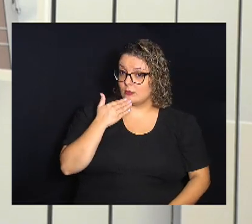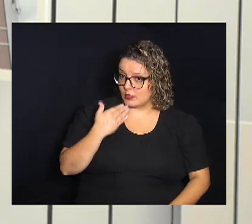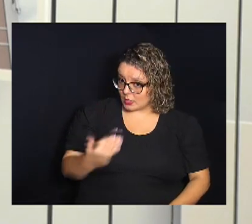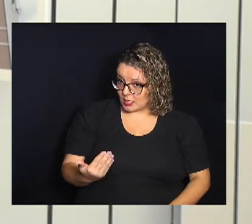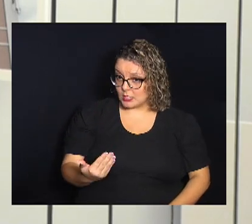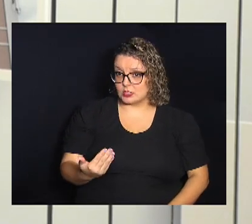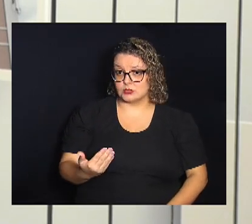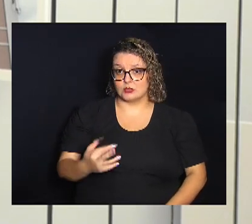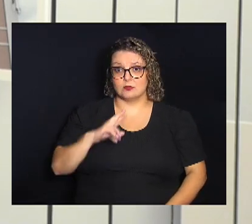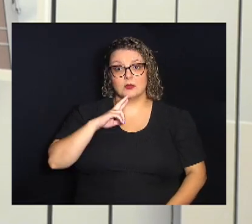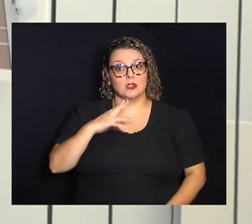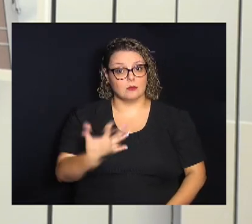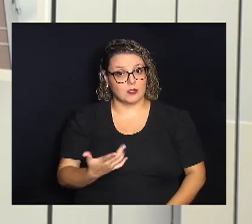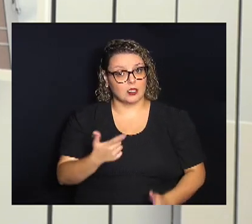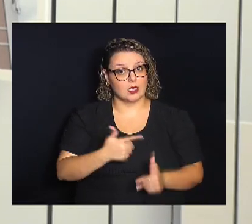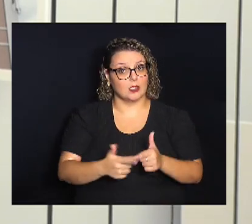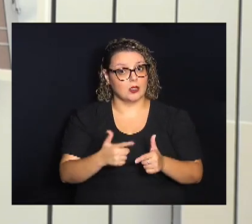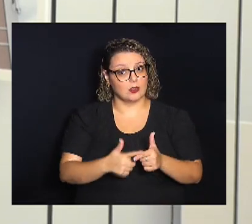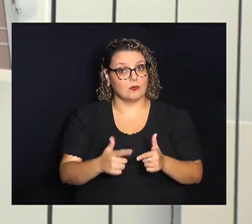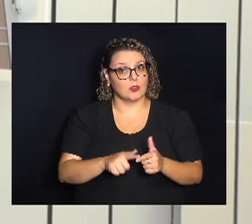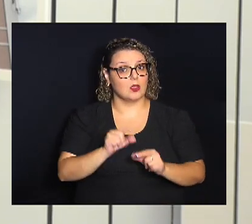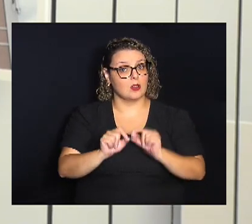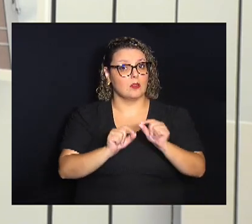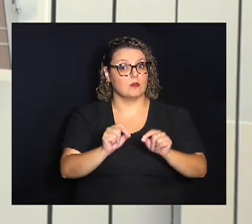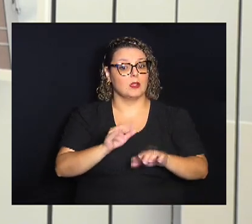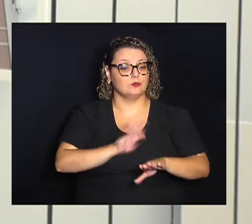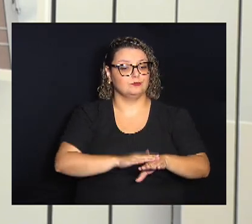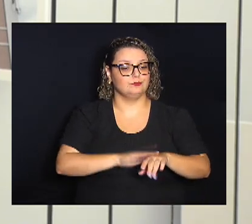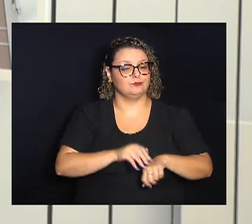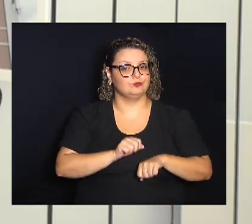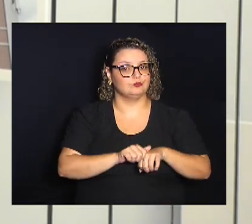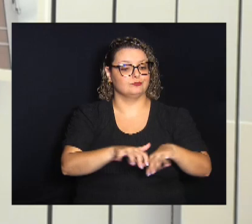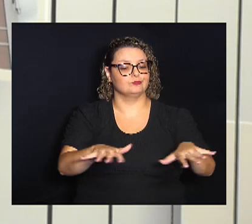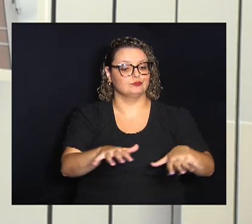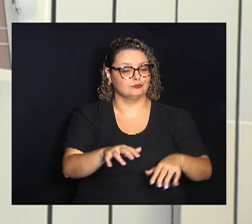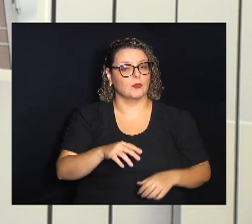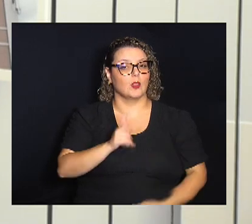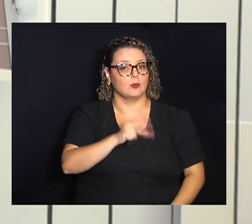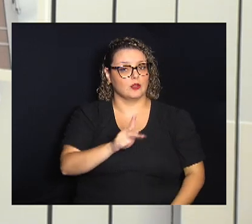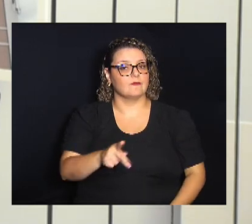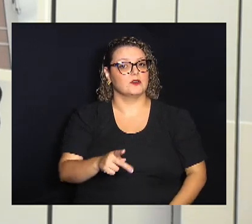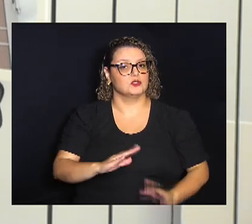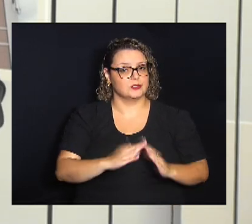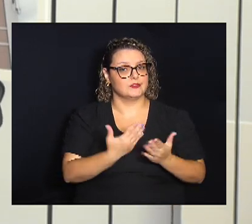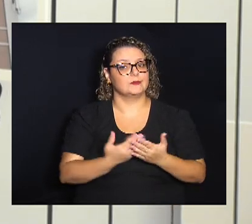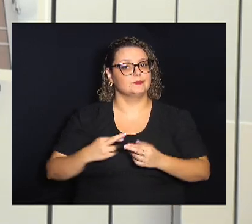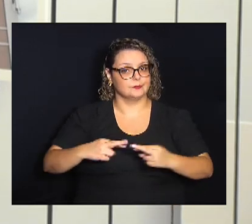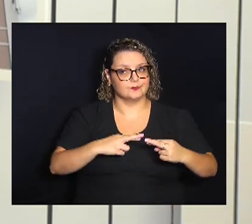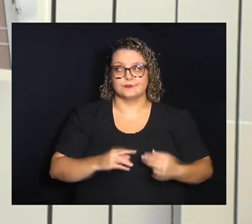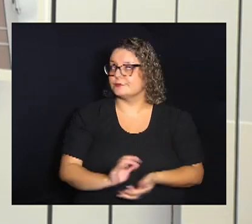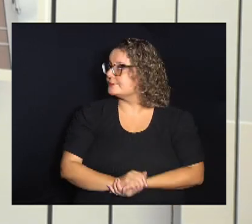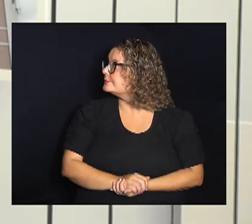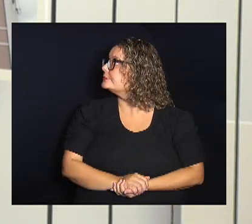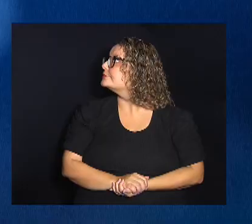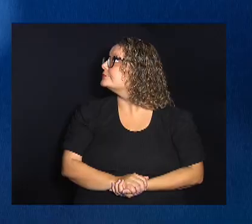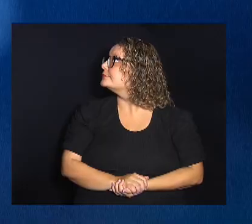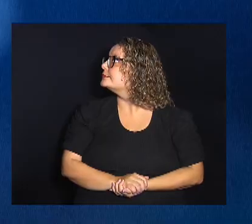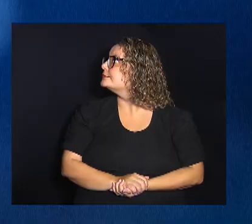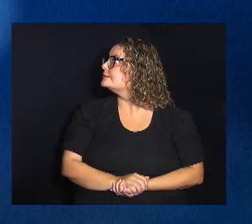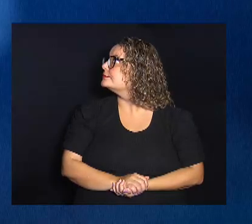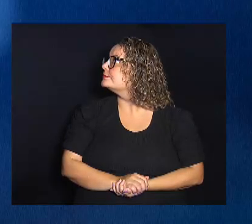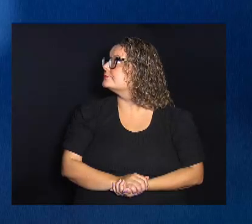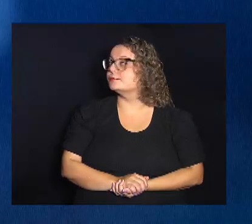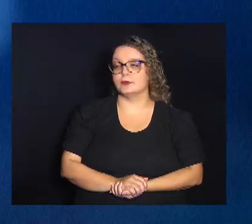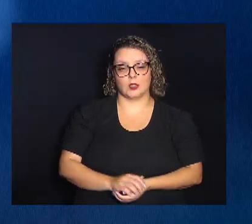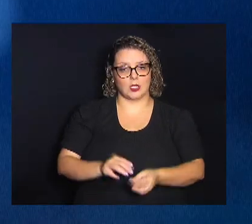solução em problemas sobre atribuição de aulas na rede estadual de ensino.